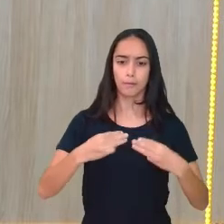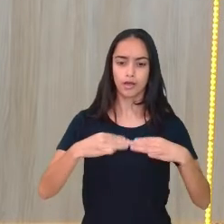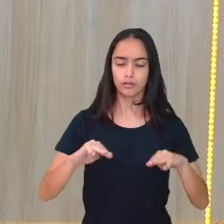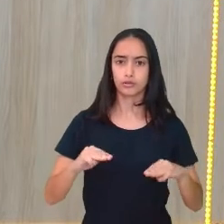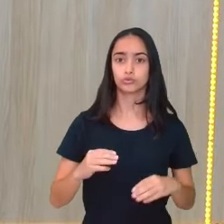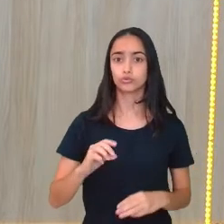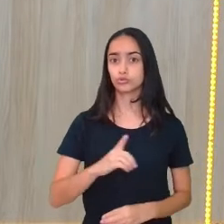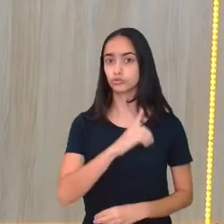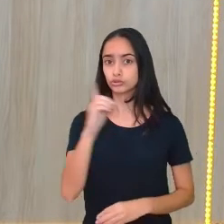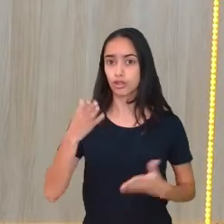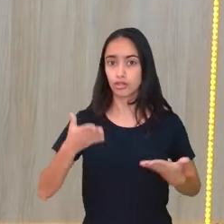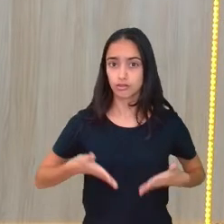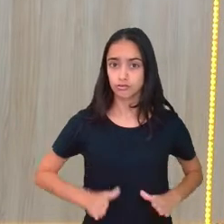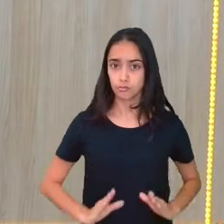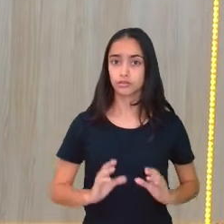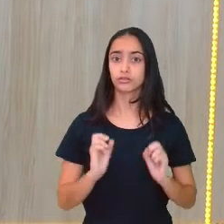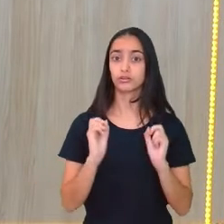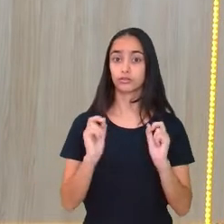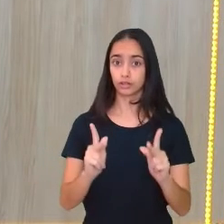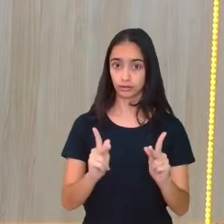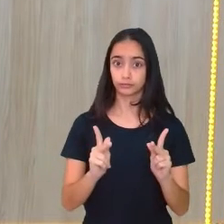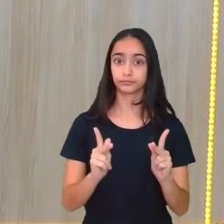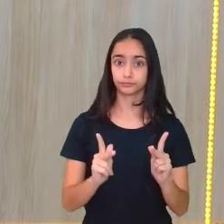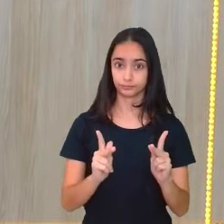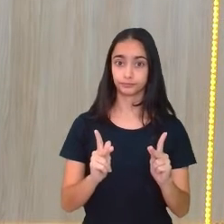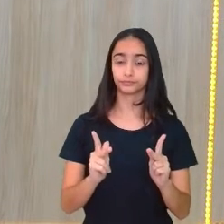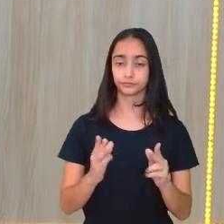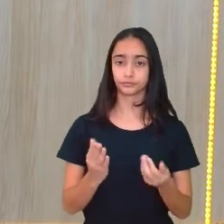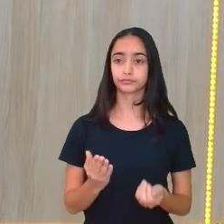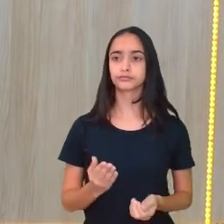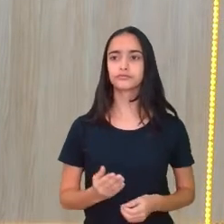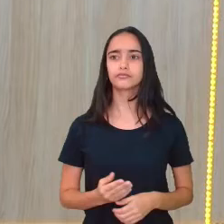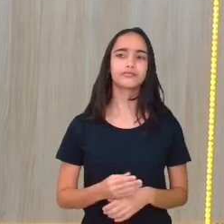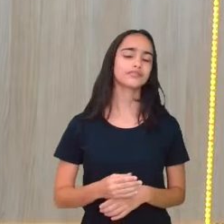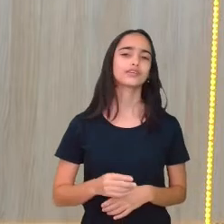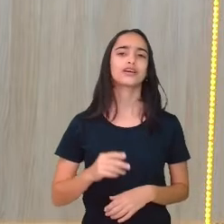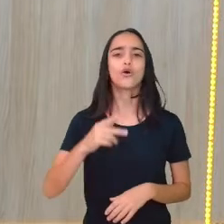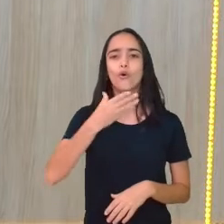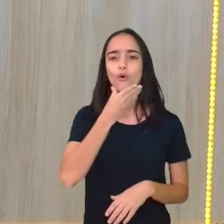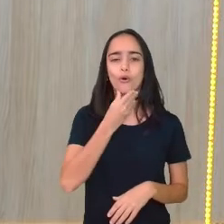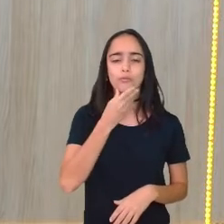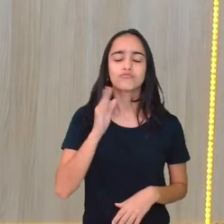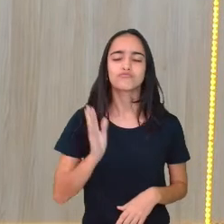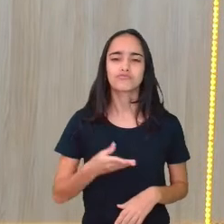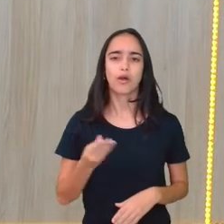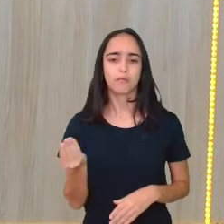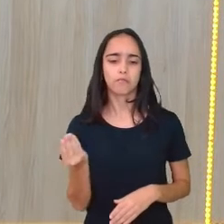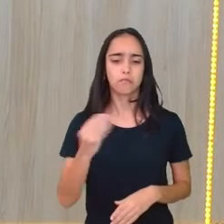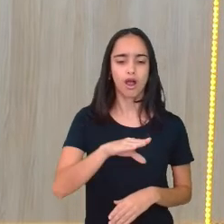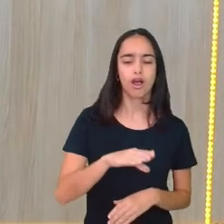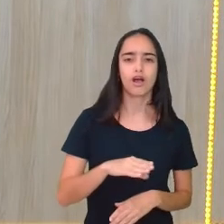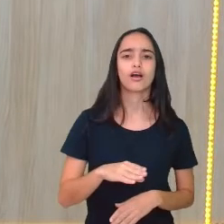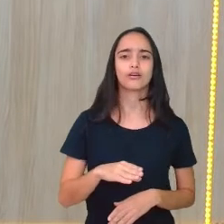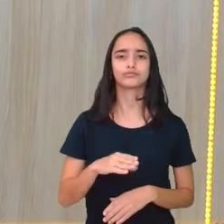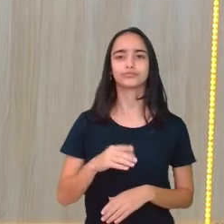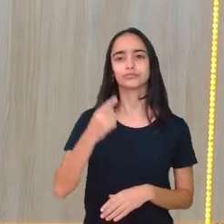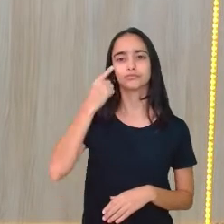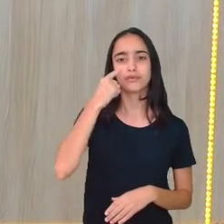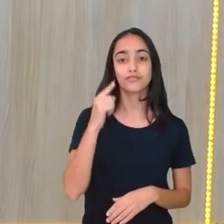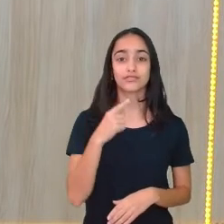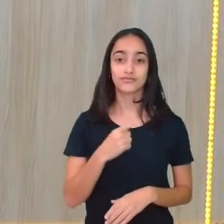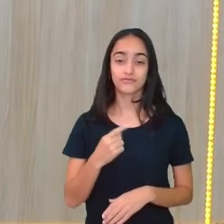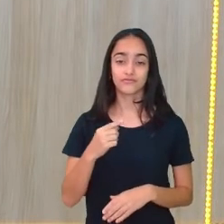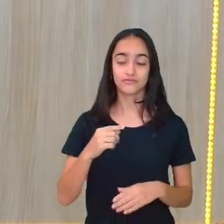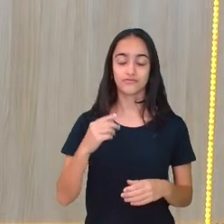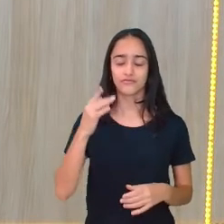e entrar em contato com a gente. Cleitinho já jogou aqui, providência como sempre, o nosso QR Code para que vocês tenham essa